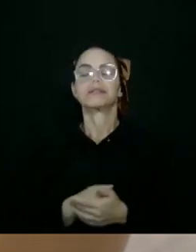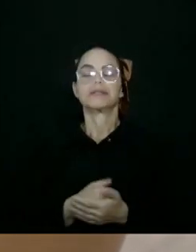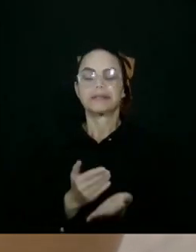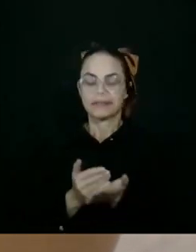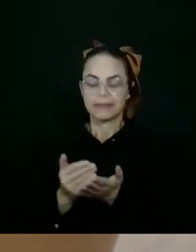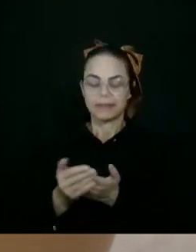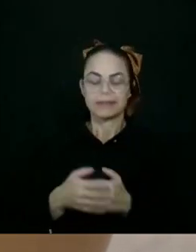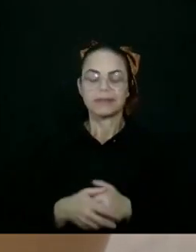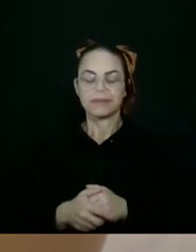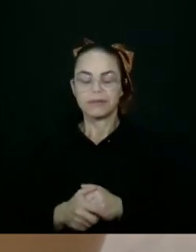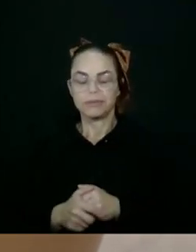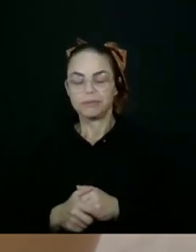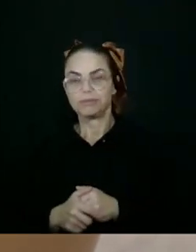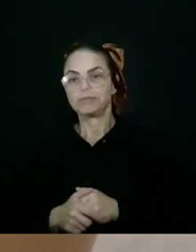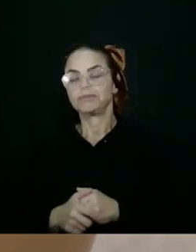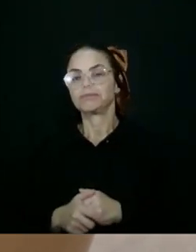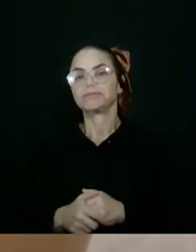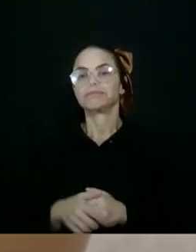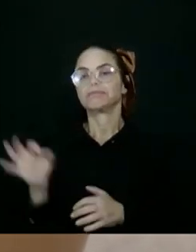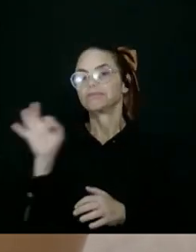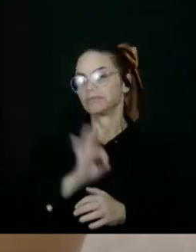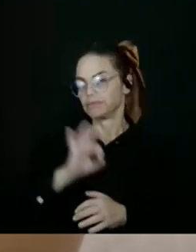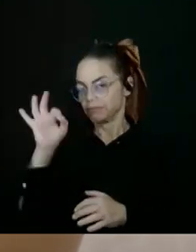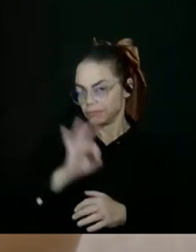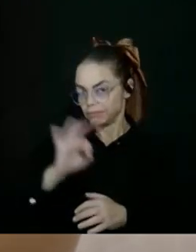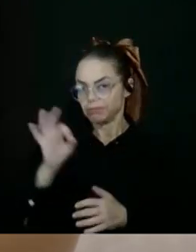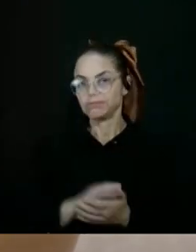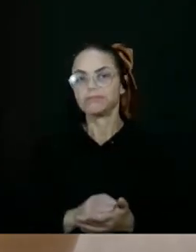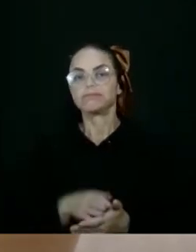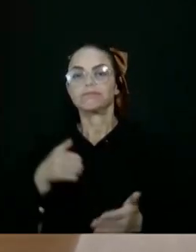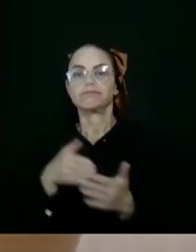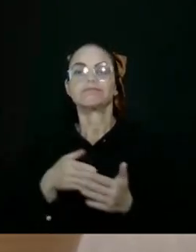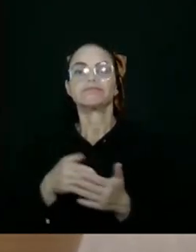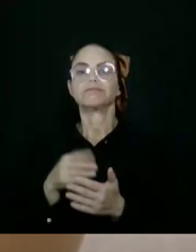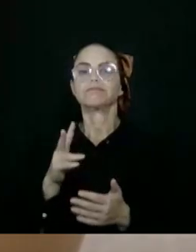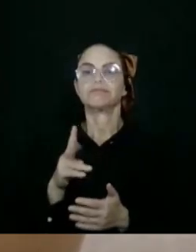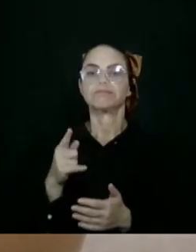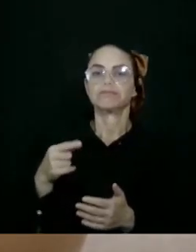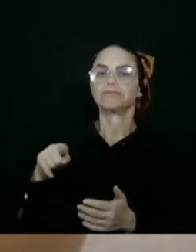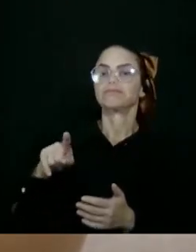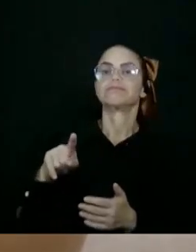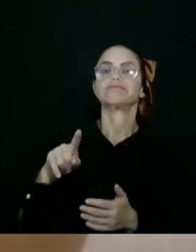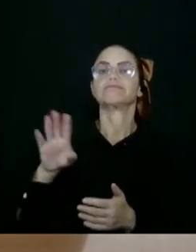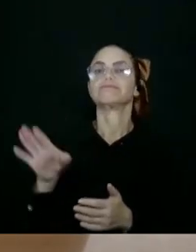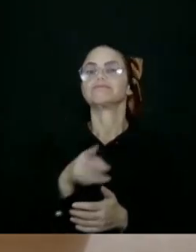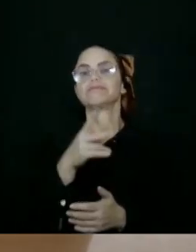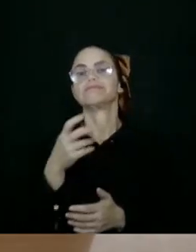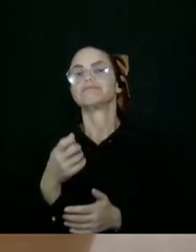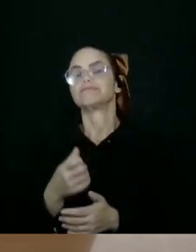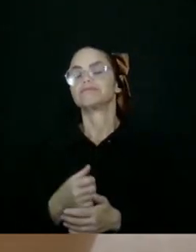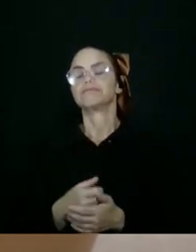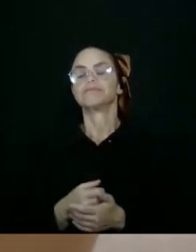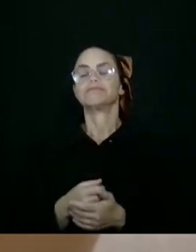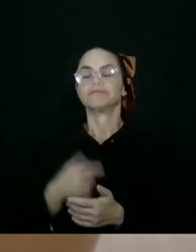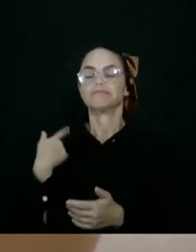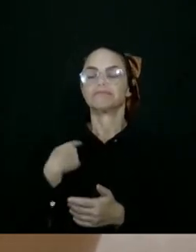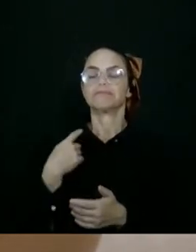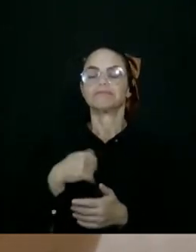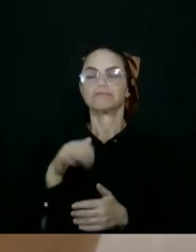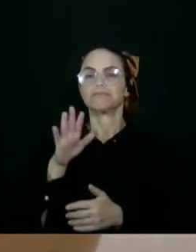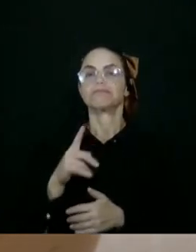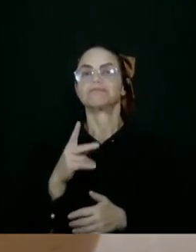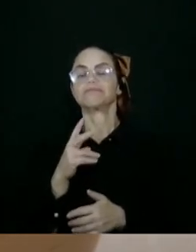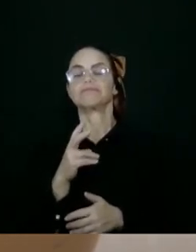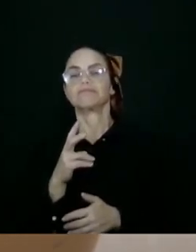com um percentual se limitando até 27,5% para quem ganha acima de R$7.500. Então tem que